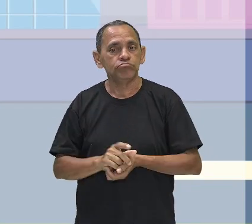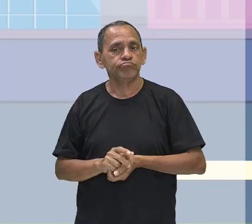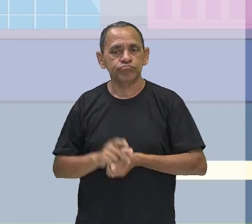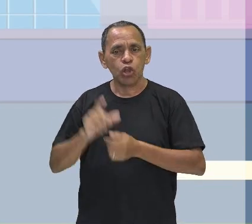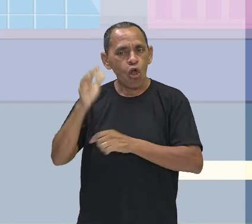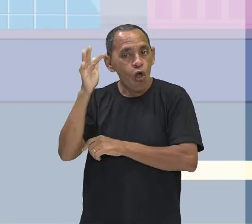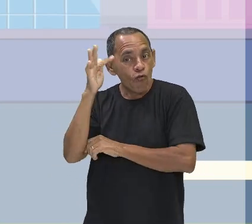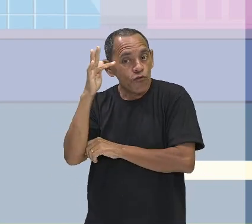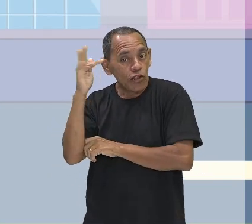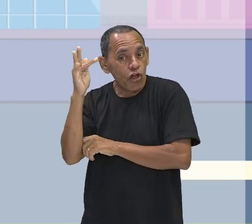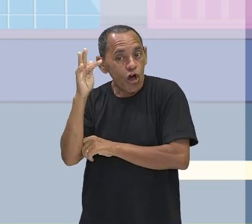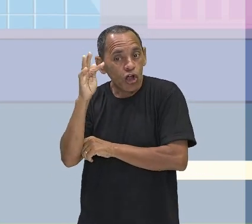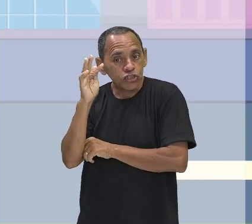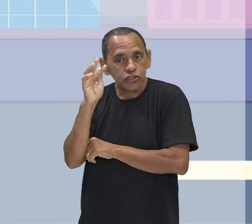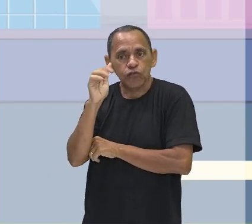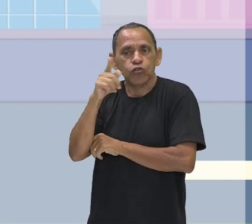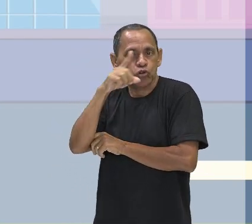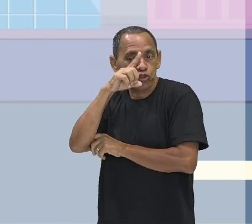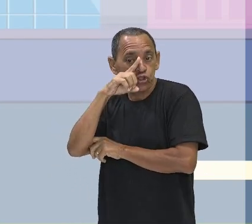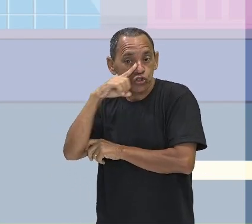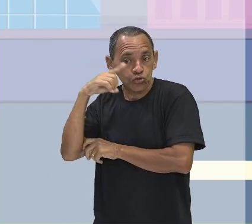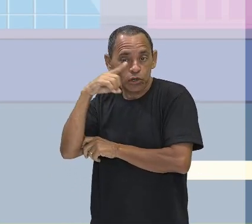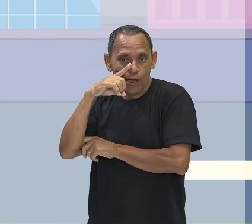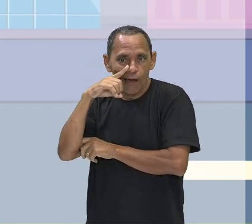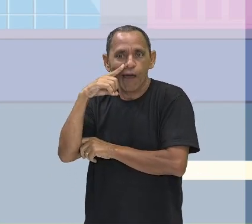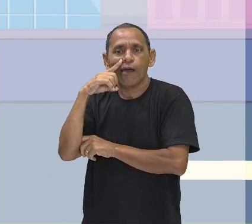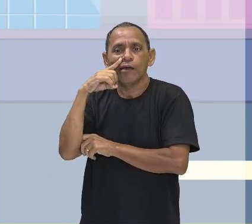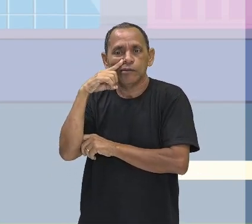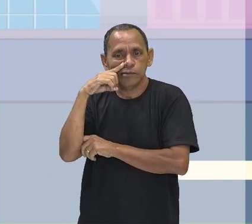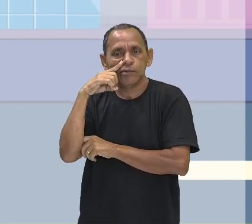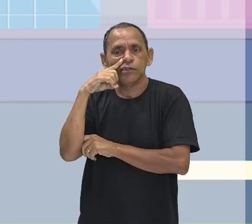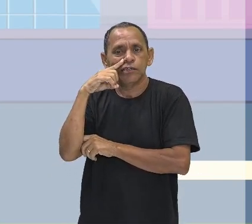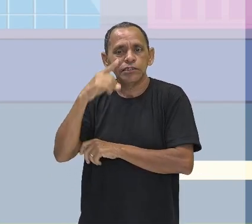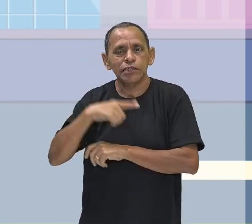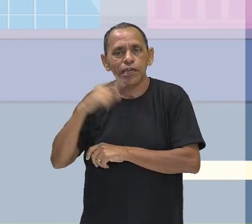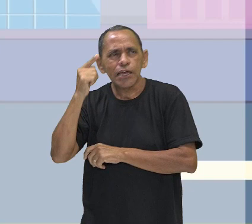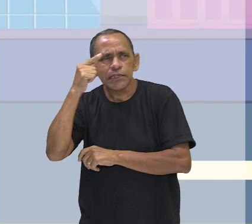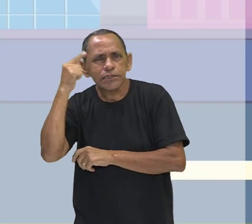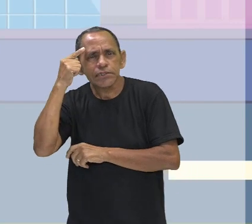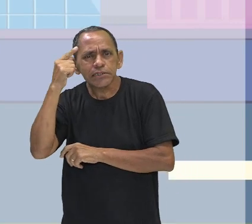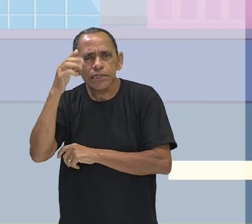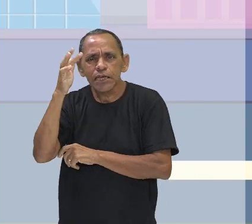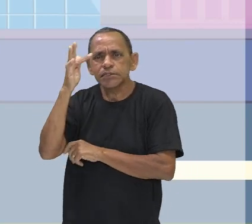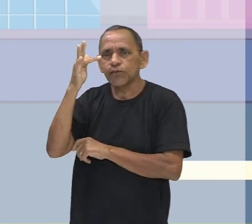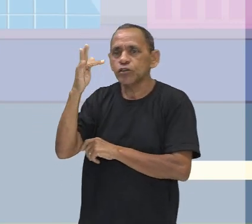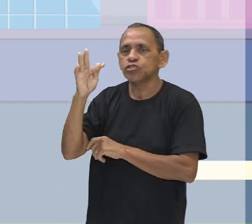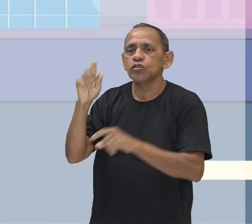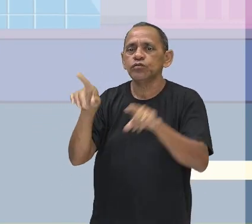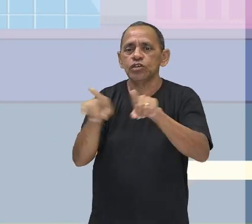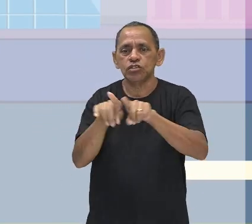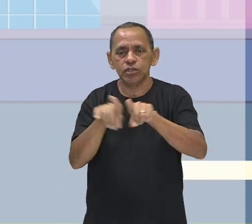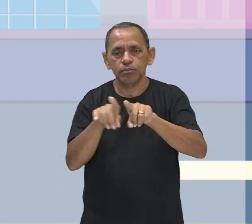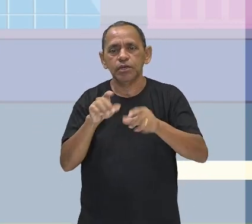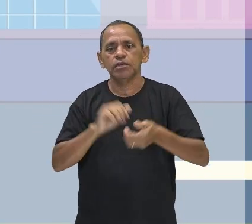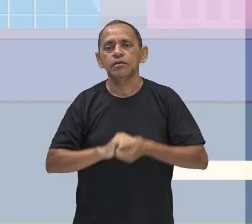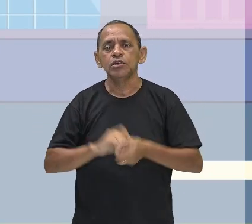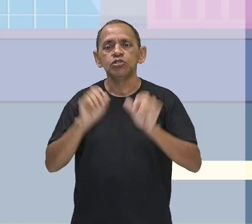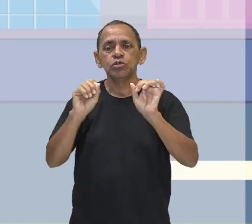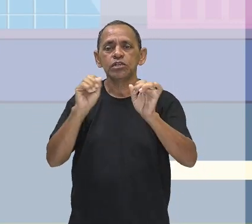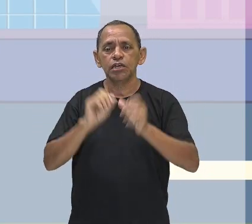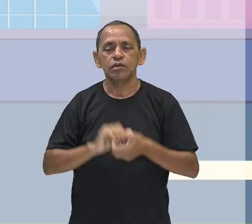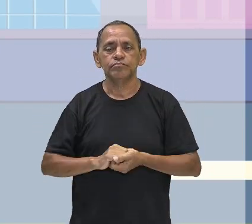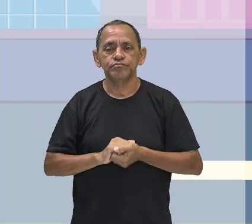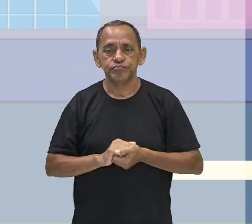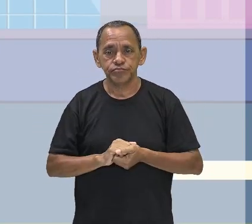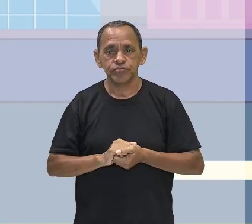essa percepção. Existem outras? Existem. Nós estamos falando de um pensador, de um sociólogo